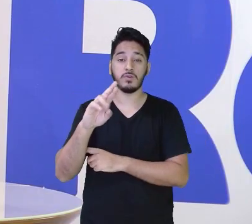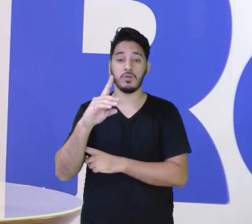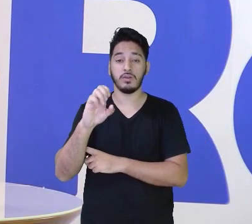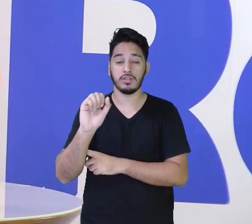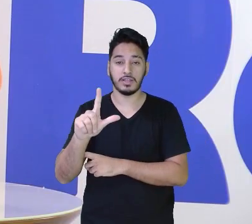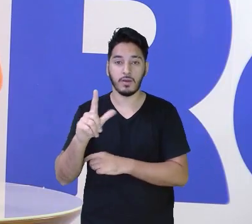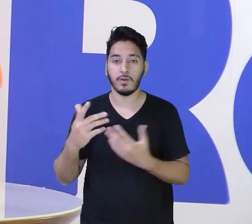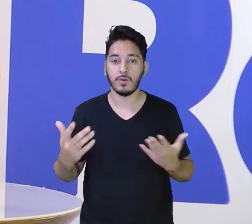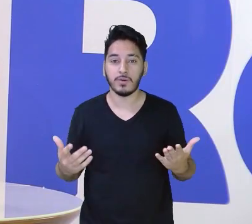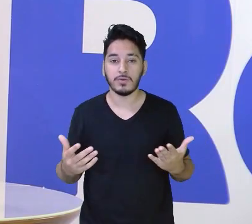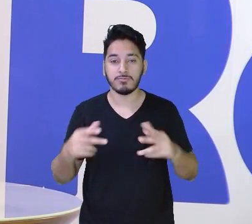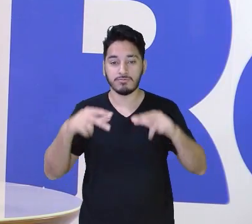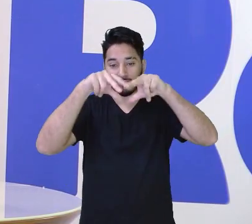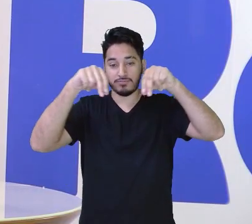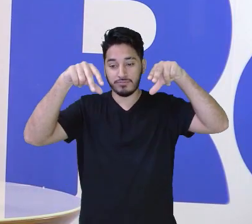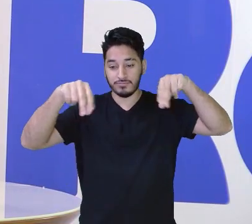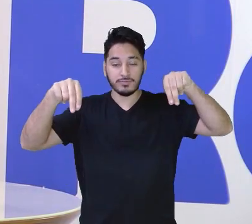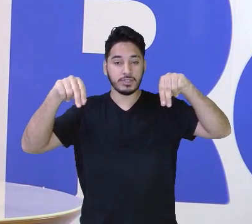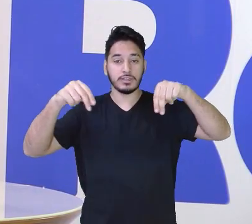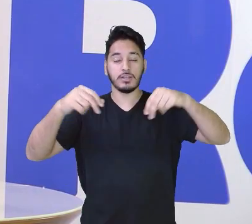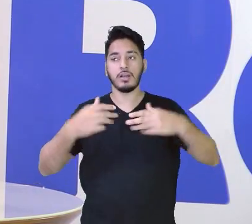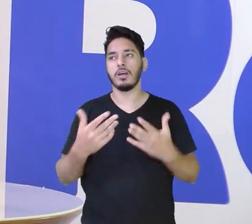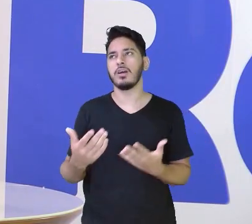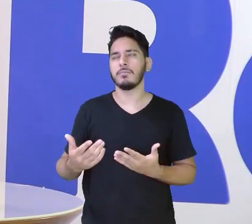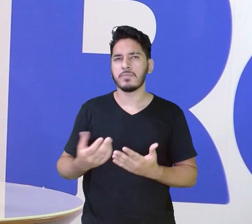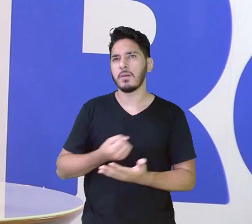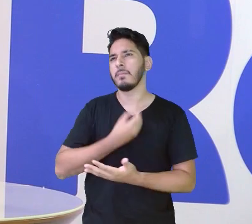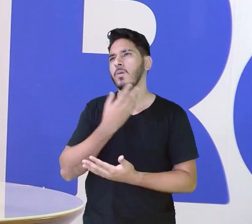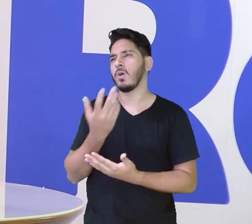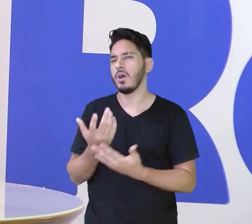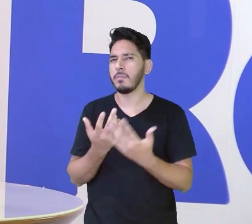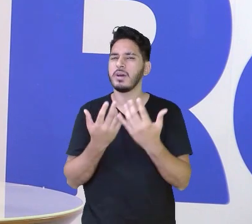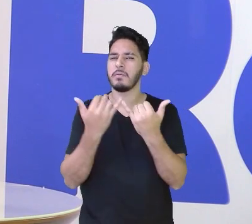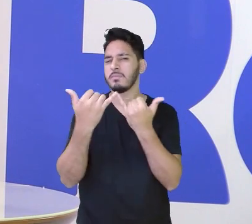Então, poema é uma coisa bem semelhante, né?